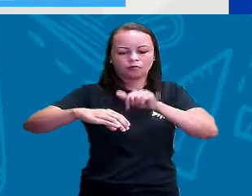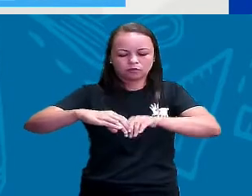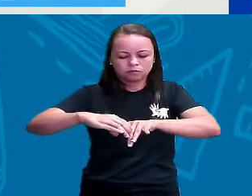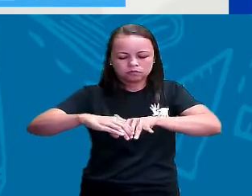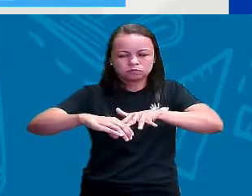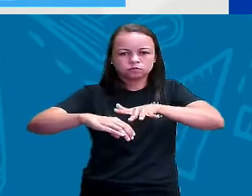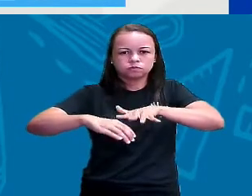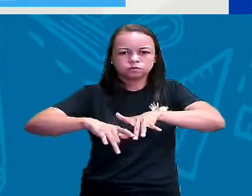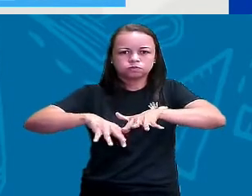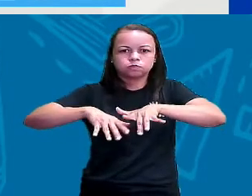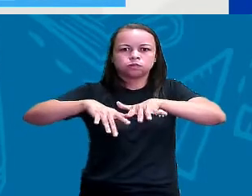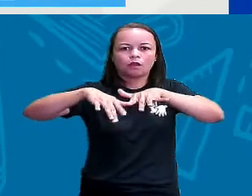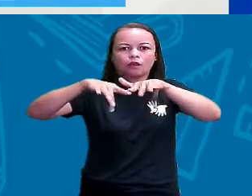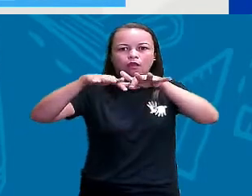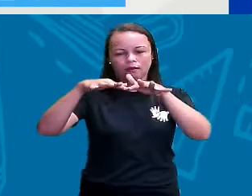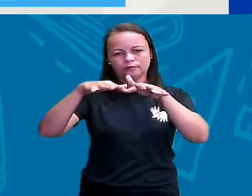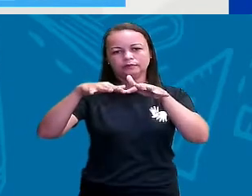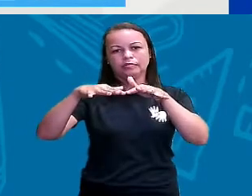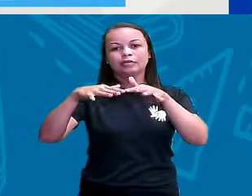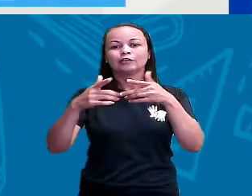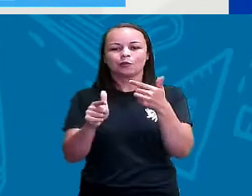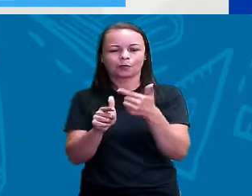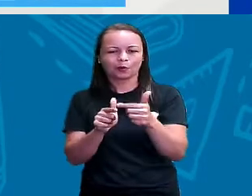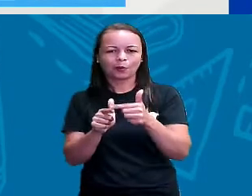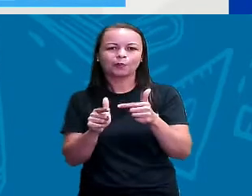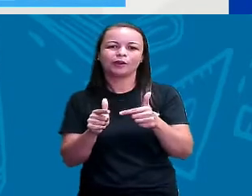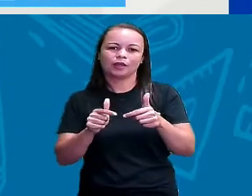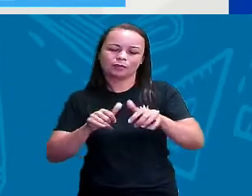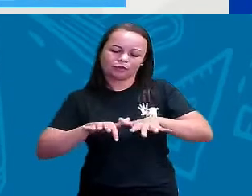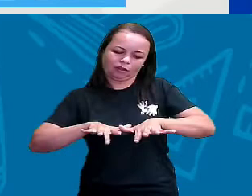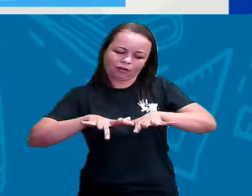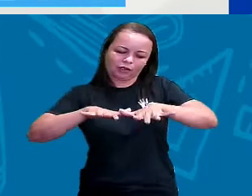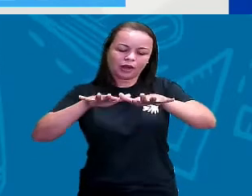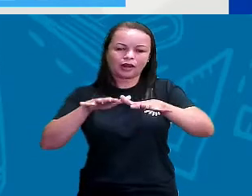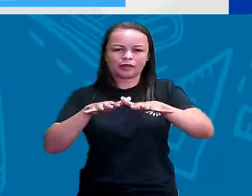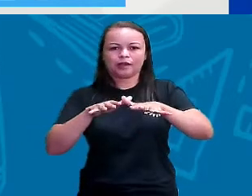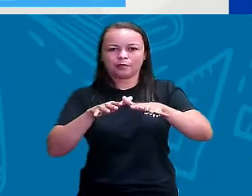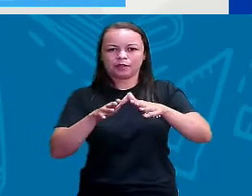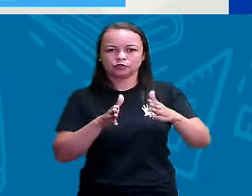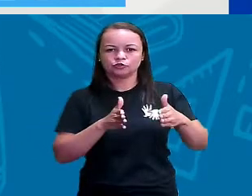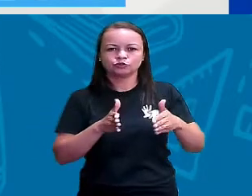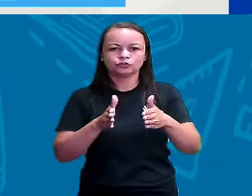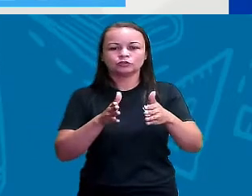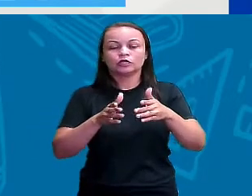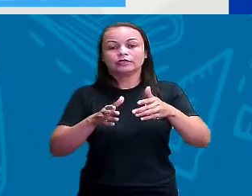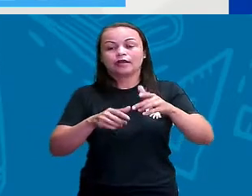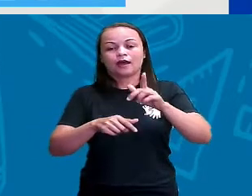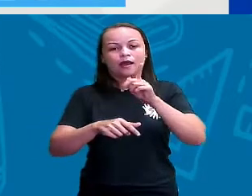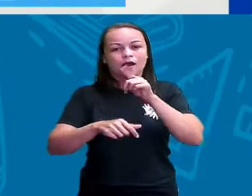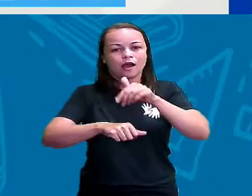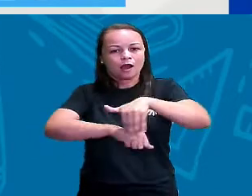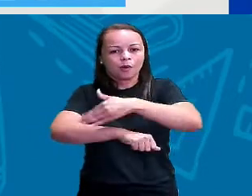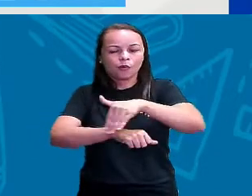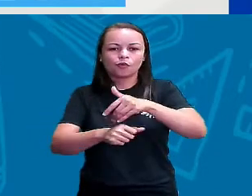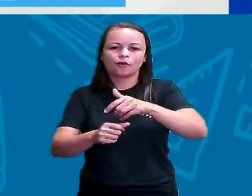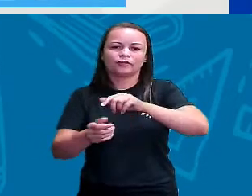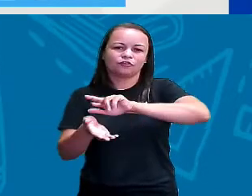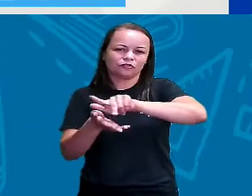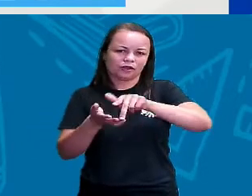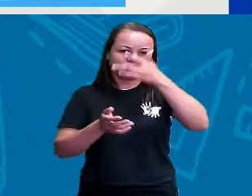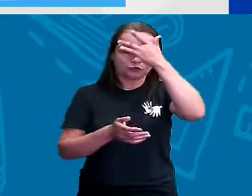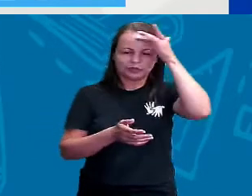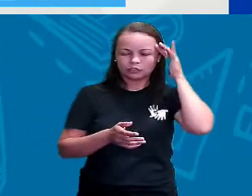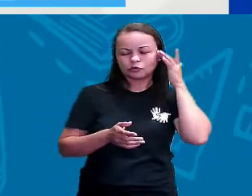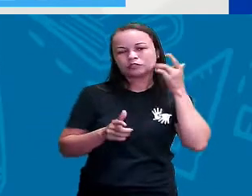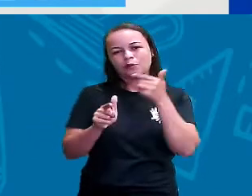acaba provocando todo o transtorno de alagamentos, né, que leva várias pessoas a ter inúmeros tipos de prejuízos,